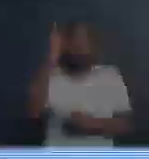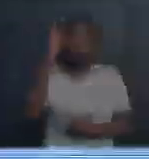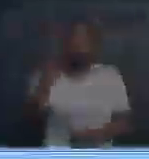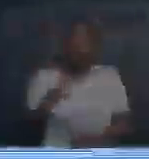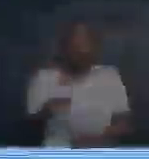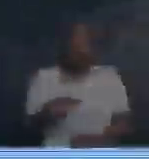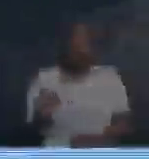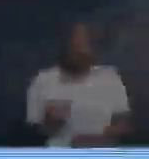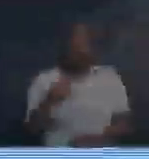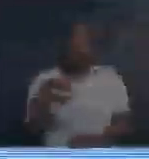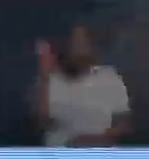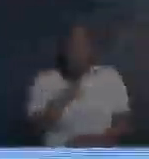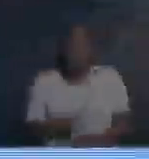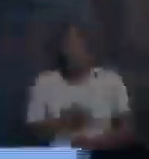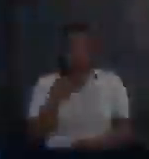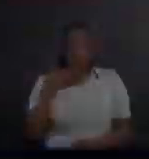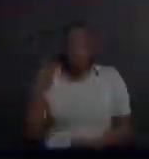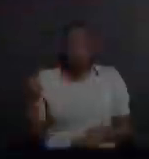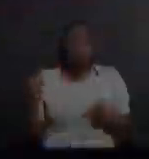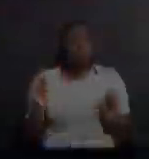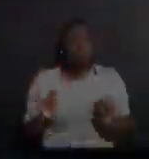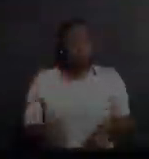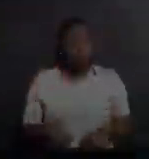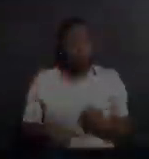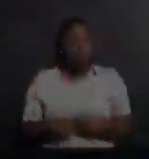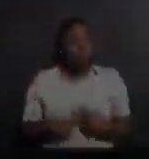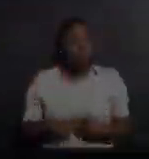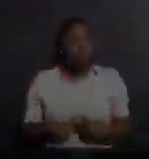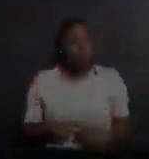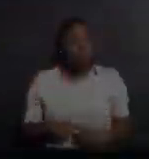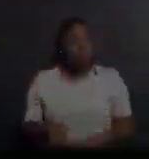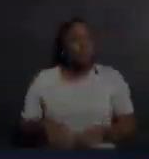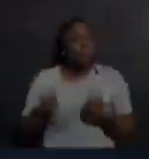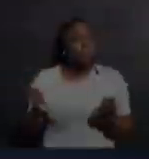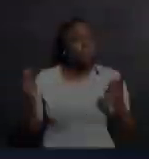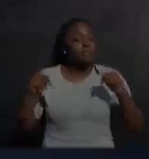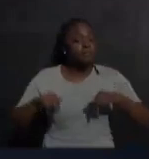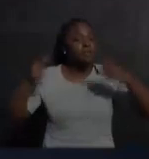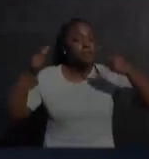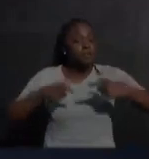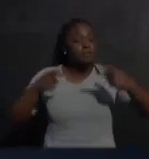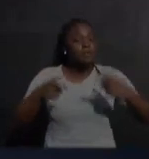melhor. Mas você sabe o que é isso aqui? É um cenário favorável para a gente distribuir o pão.